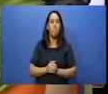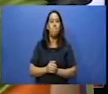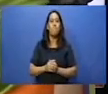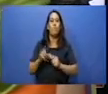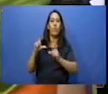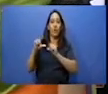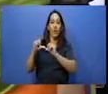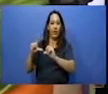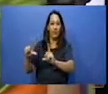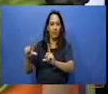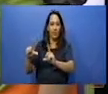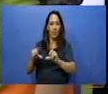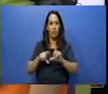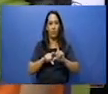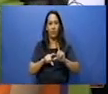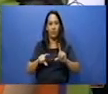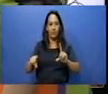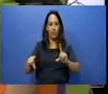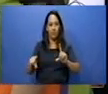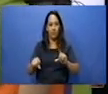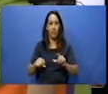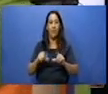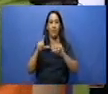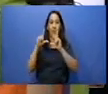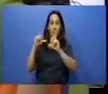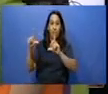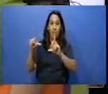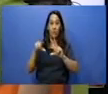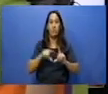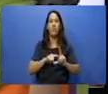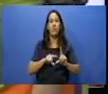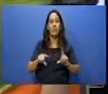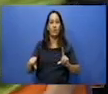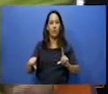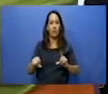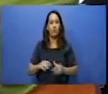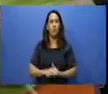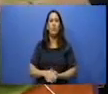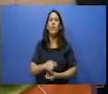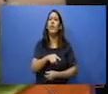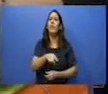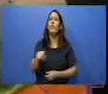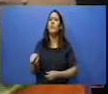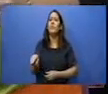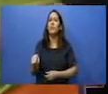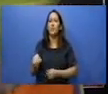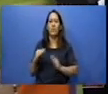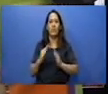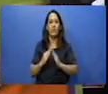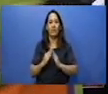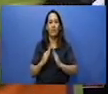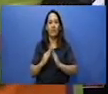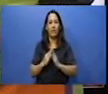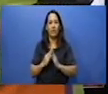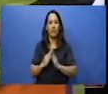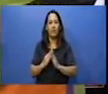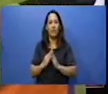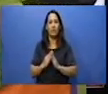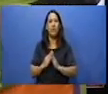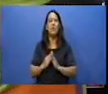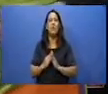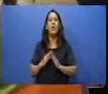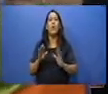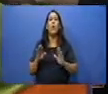foto e a legenda. Foto e legenda. E você, na sua casa? Aqui, ó, notícia